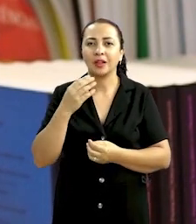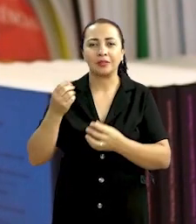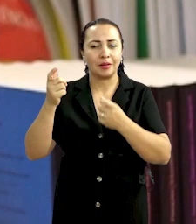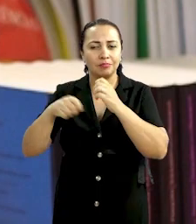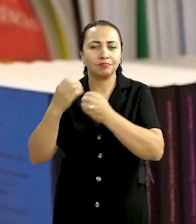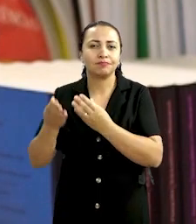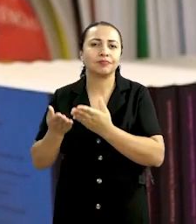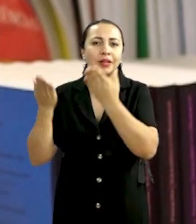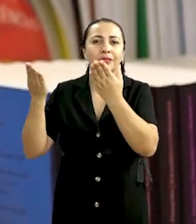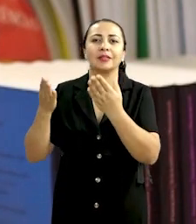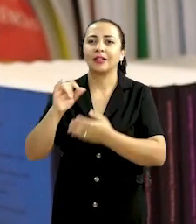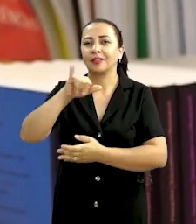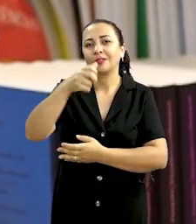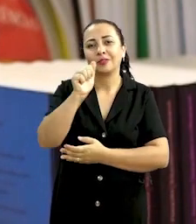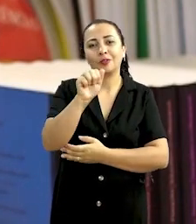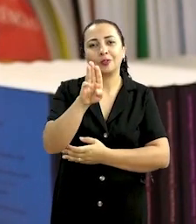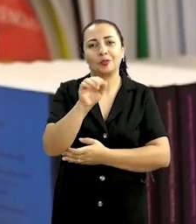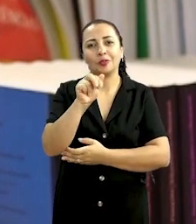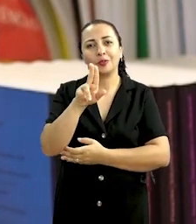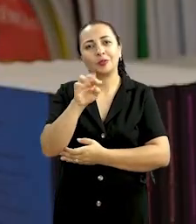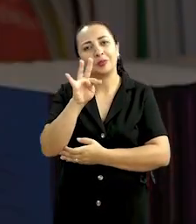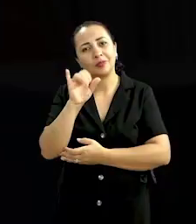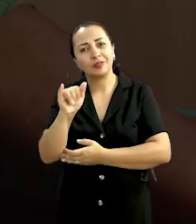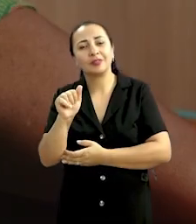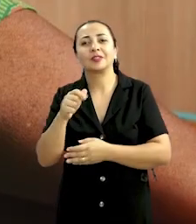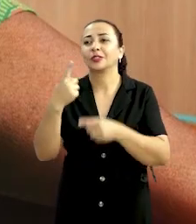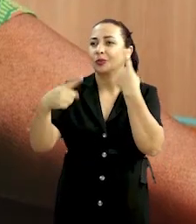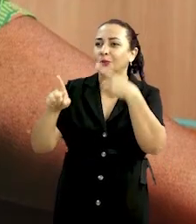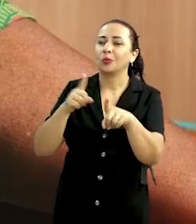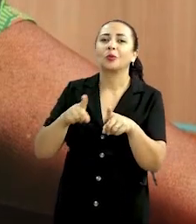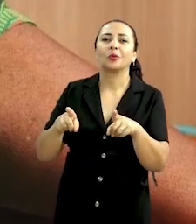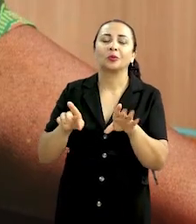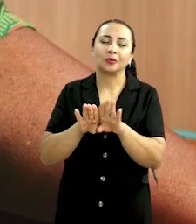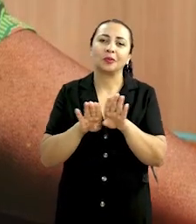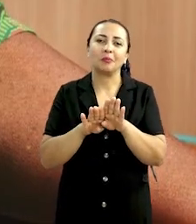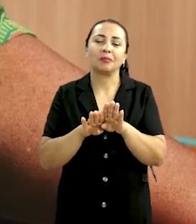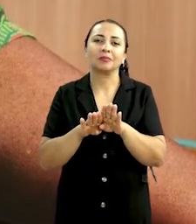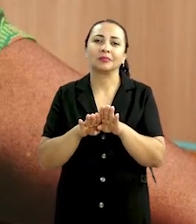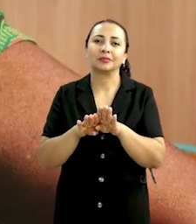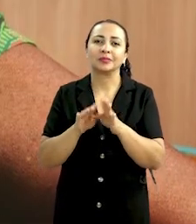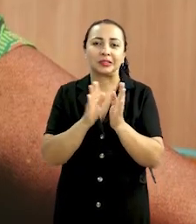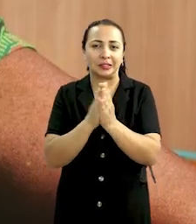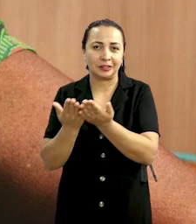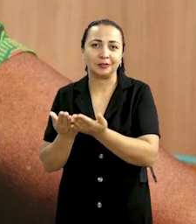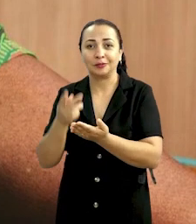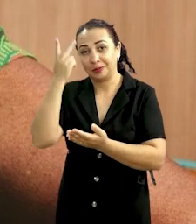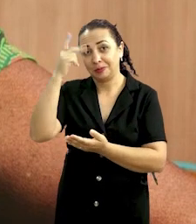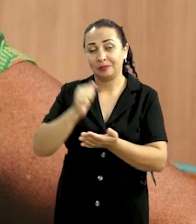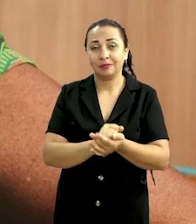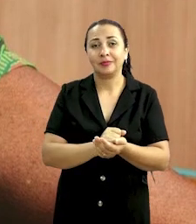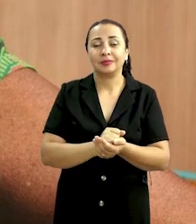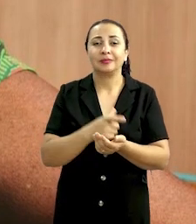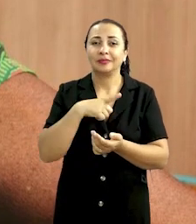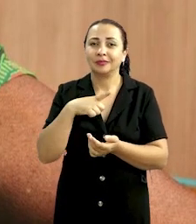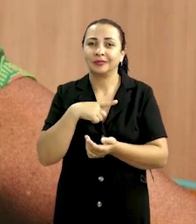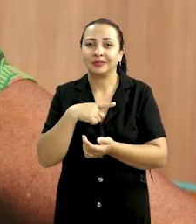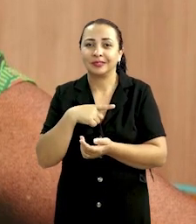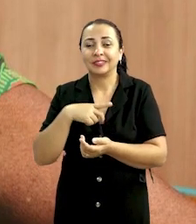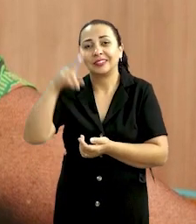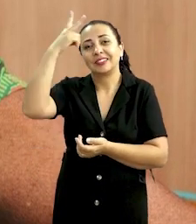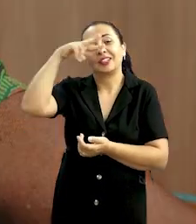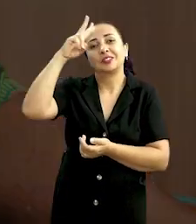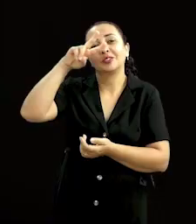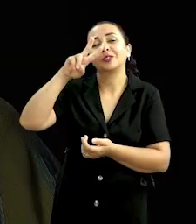tão reconhecida, premiada com o Prêmio Jabuti e outras demais obras,